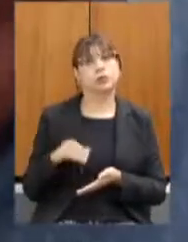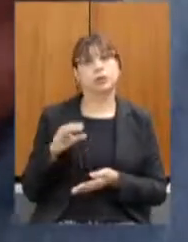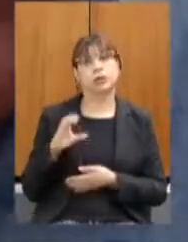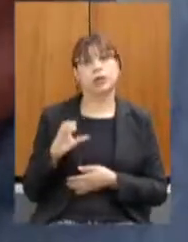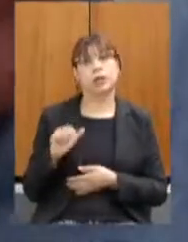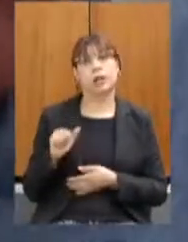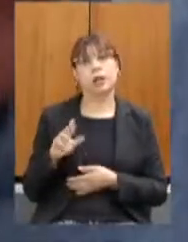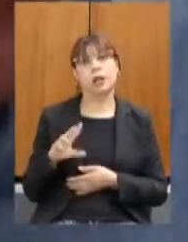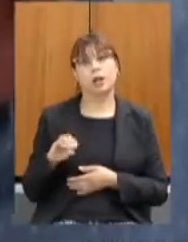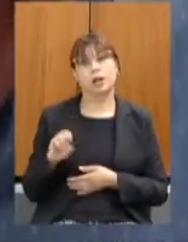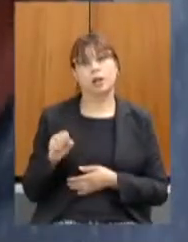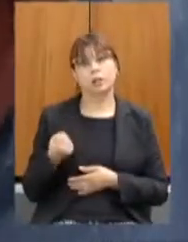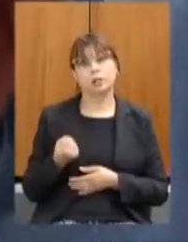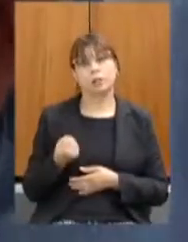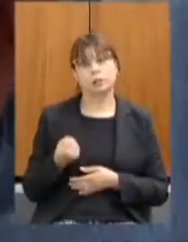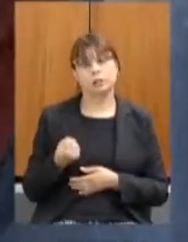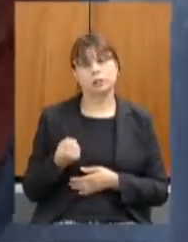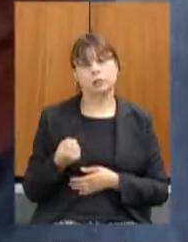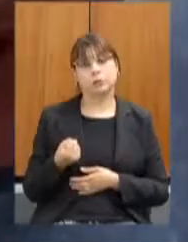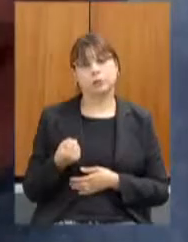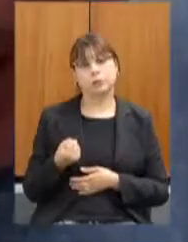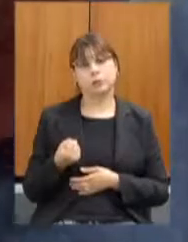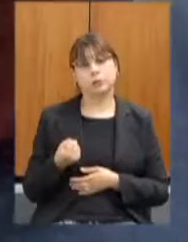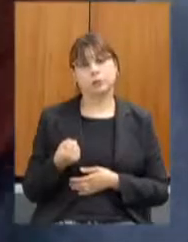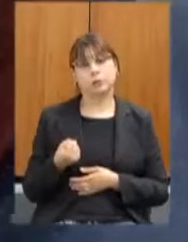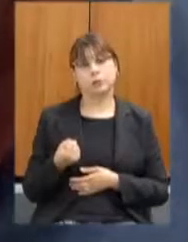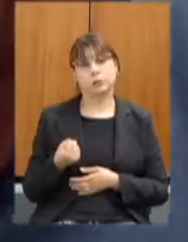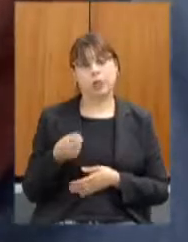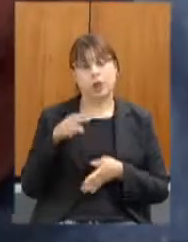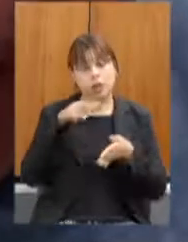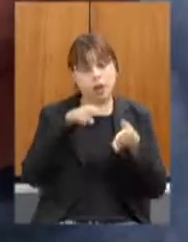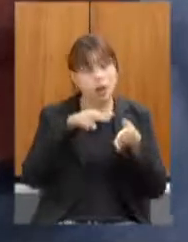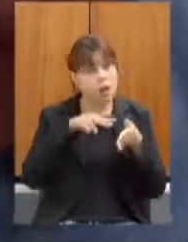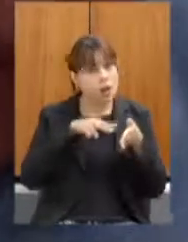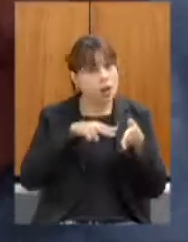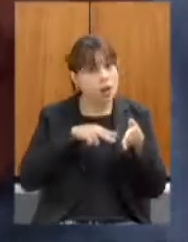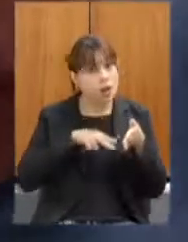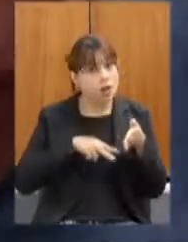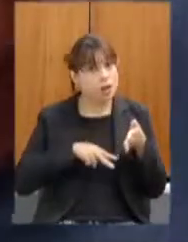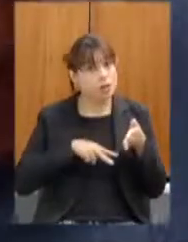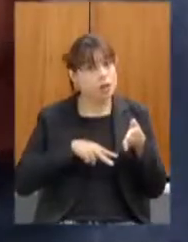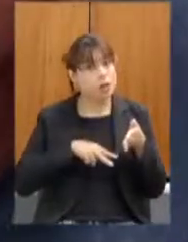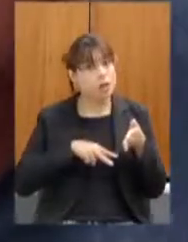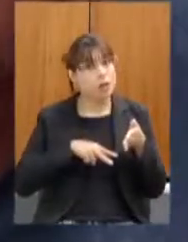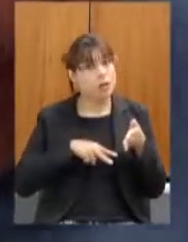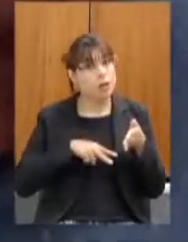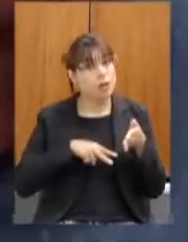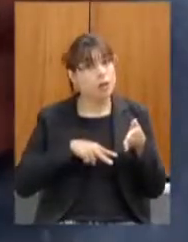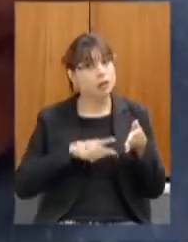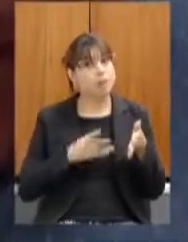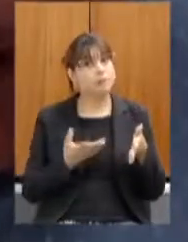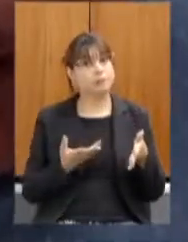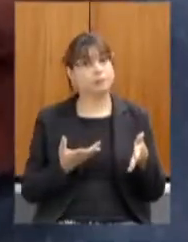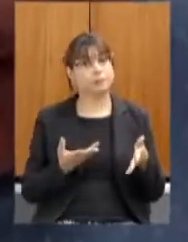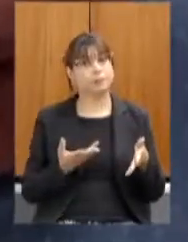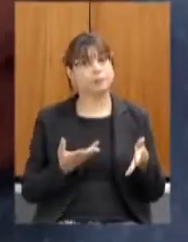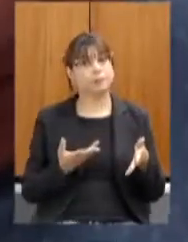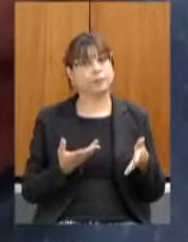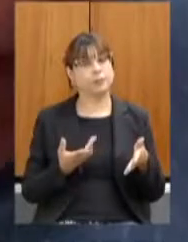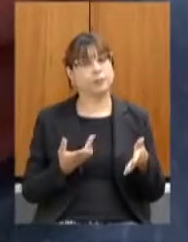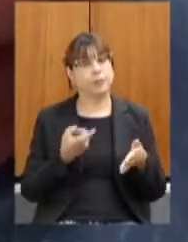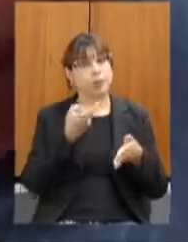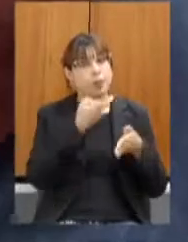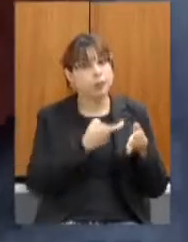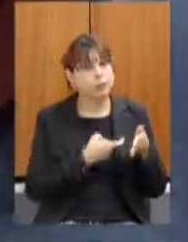ele veja atentamente o texto da maneira que foi é relatar exatamente